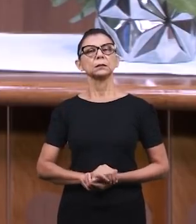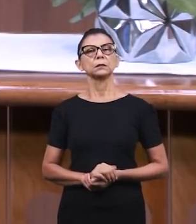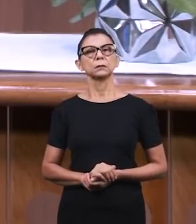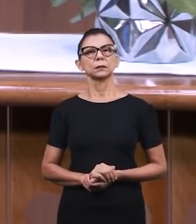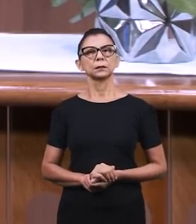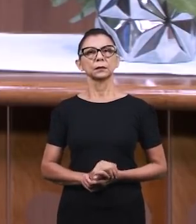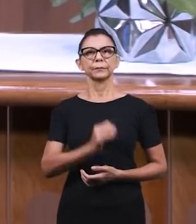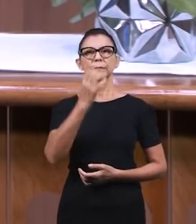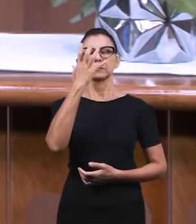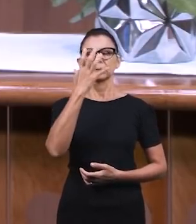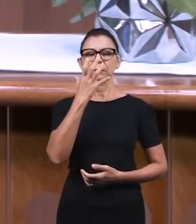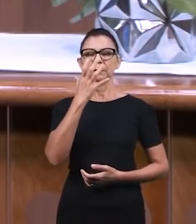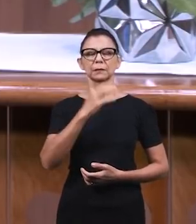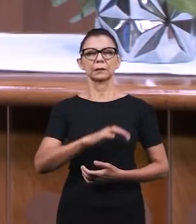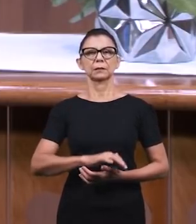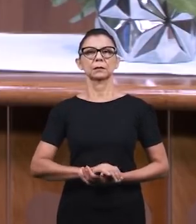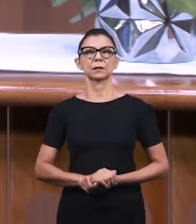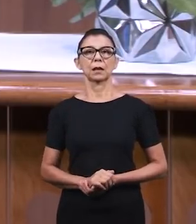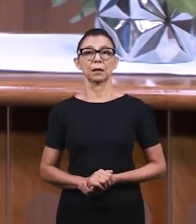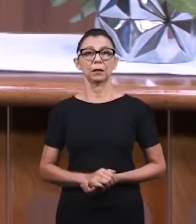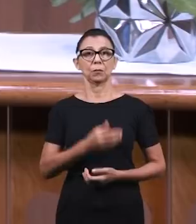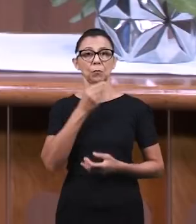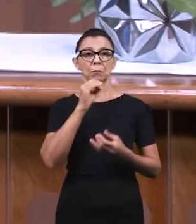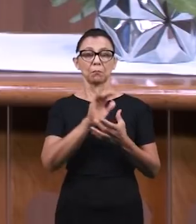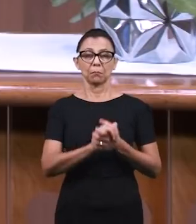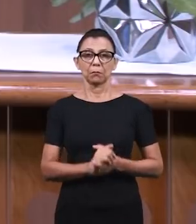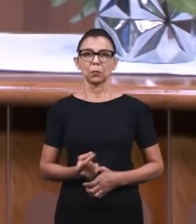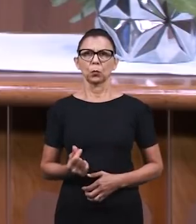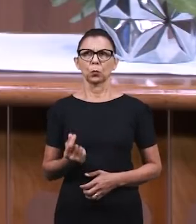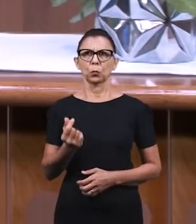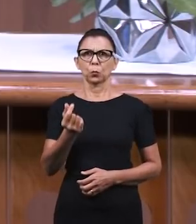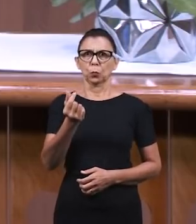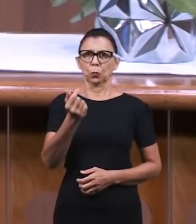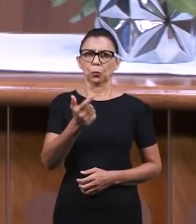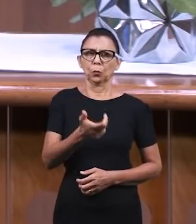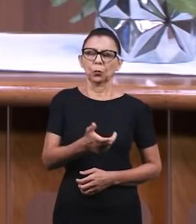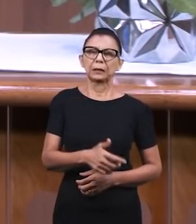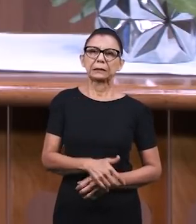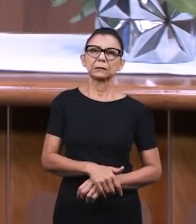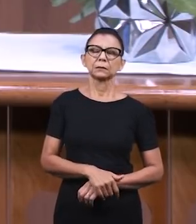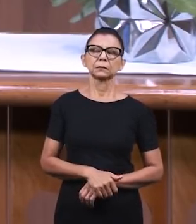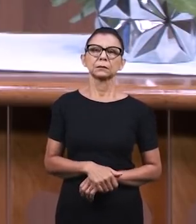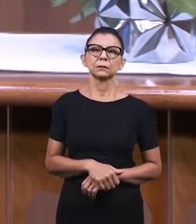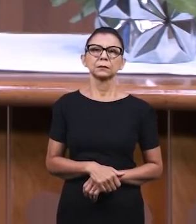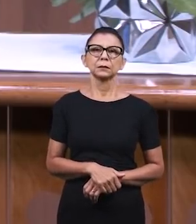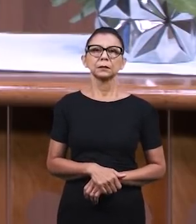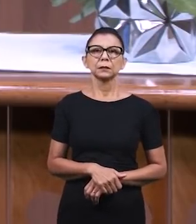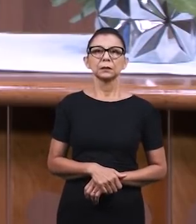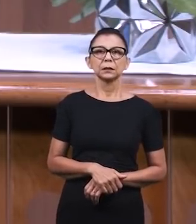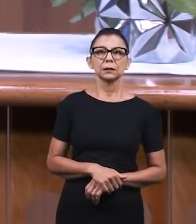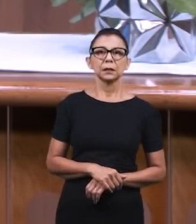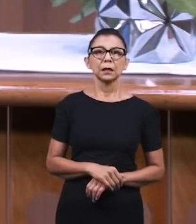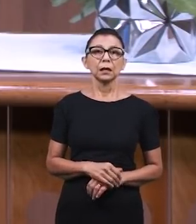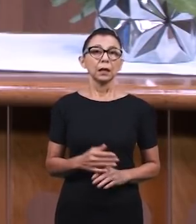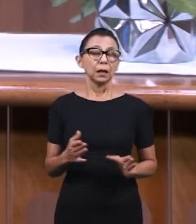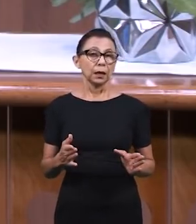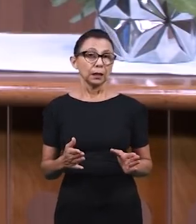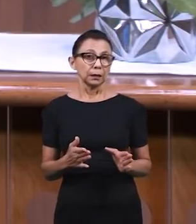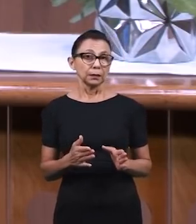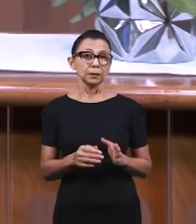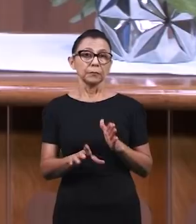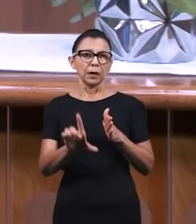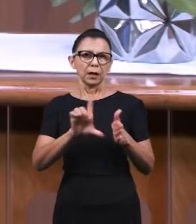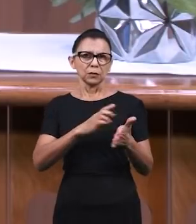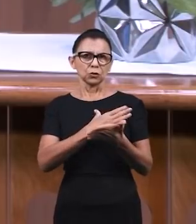de recursos, né? Marido muito bem de vida. E ela chegou, antes que ela pudesse